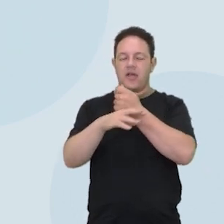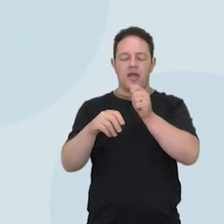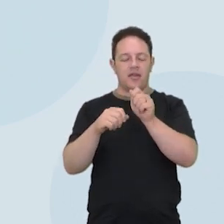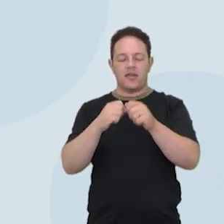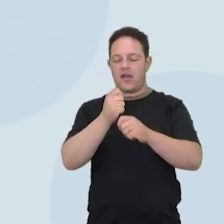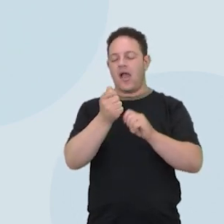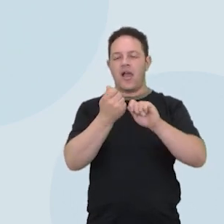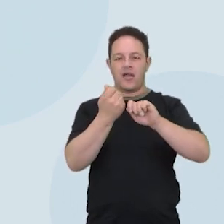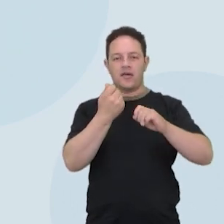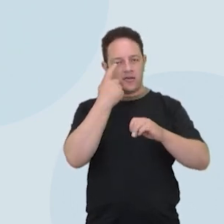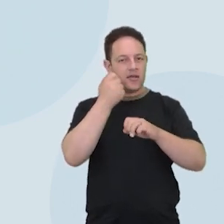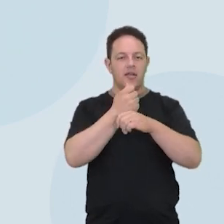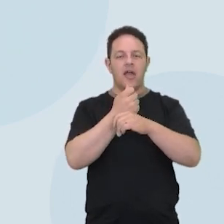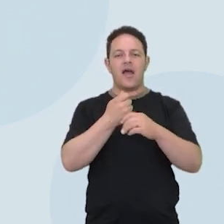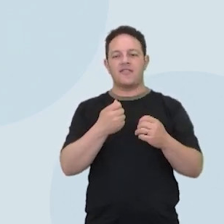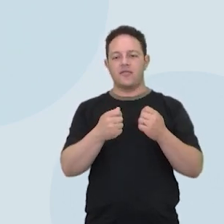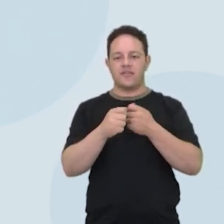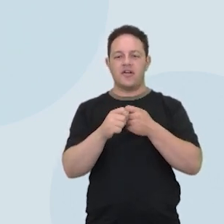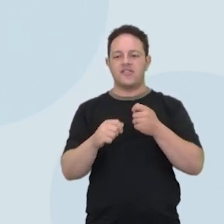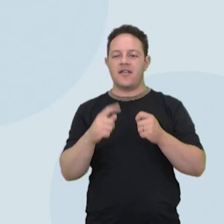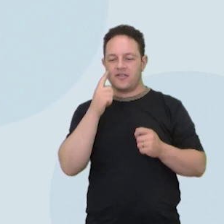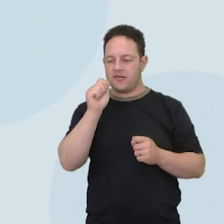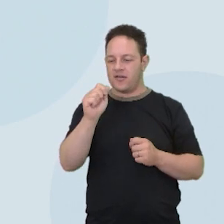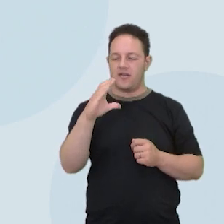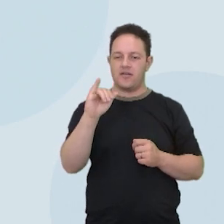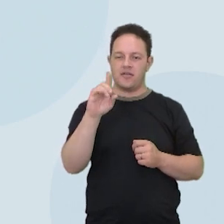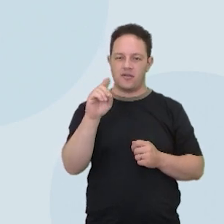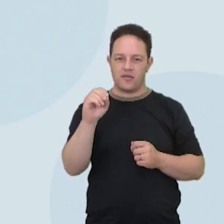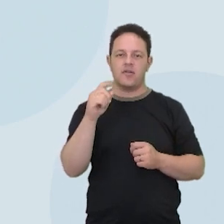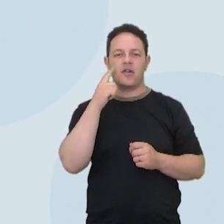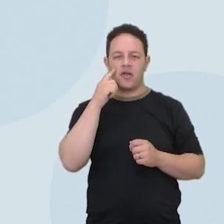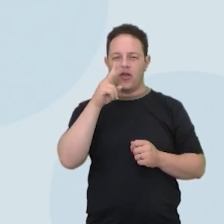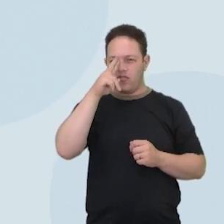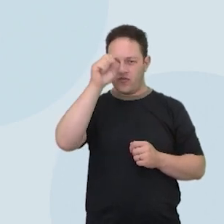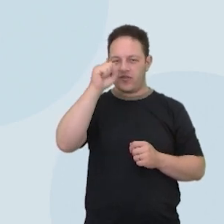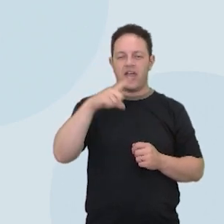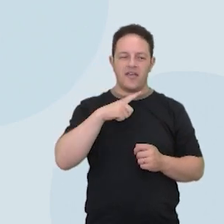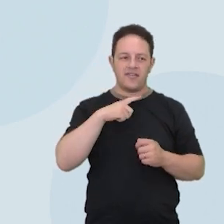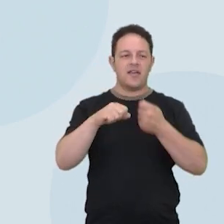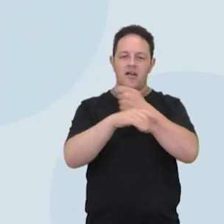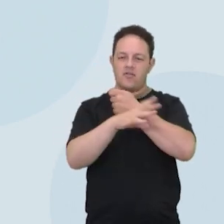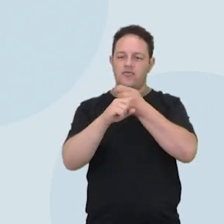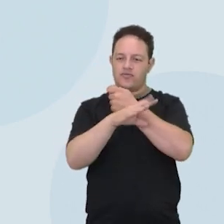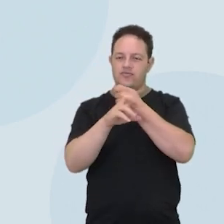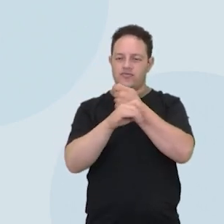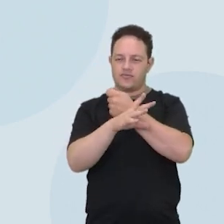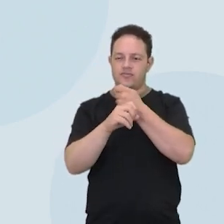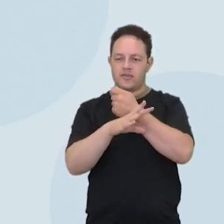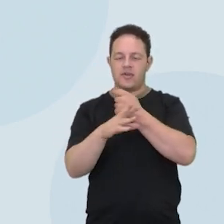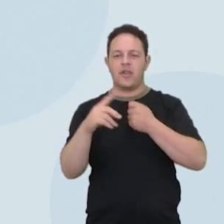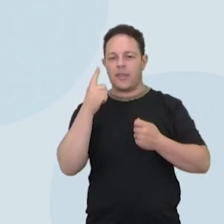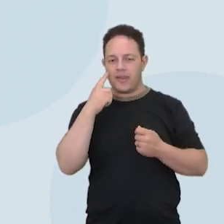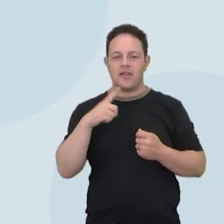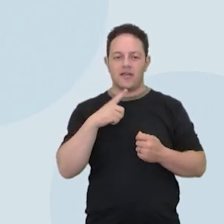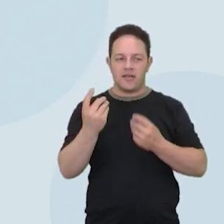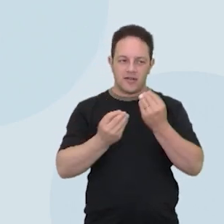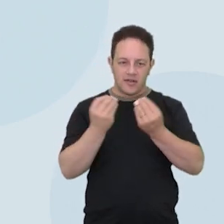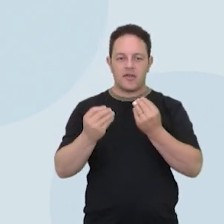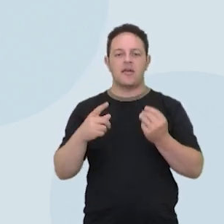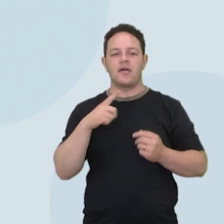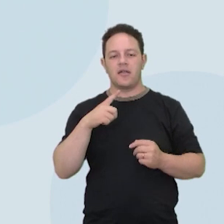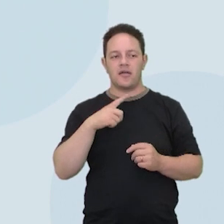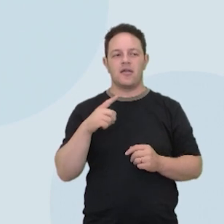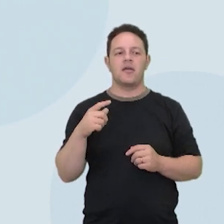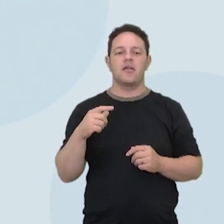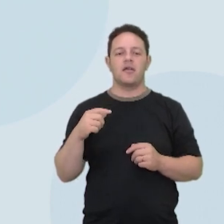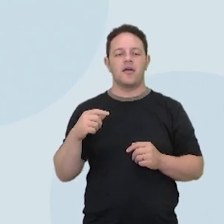pH, mais ácido é a substância. 7 é o neutro, tá certo? Porque é a metade dos íons. Lembra que eu comentei com vocês?